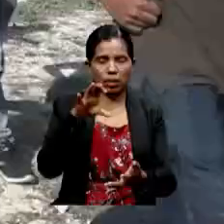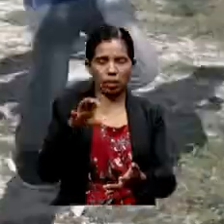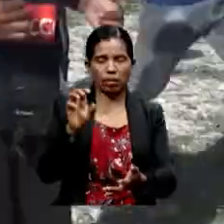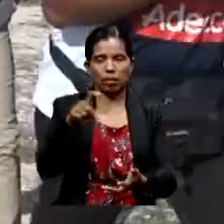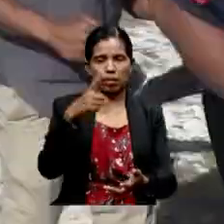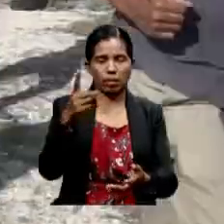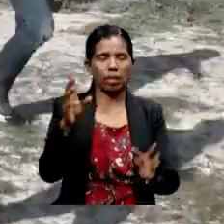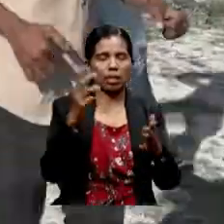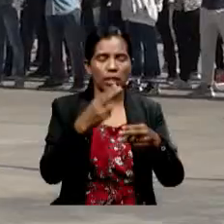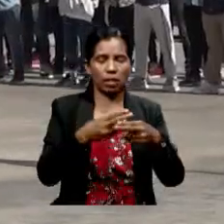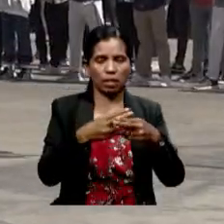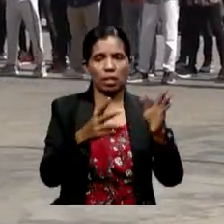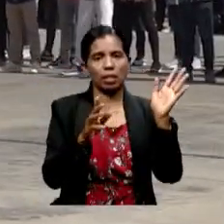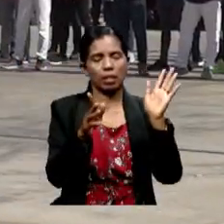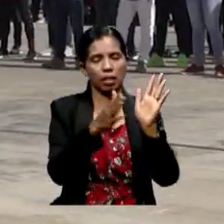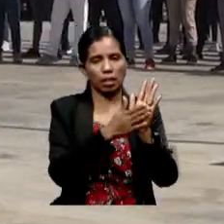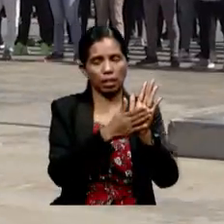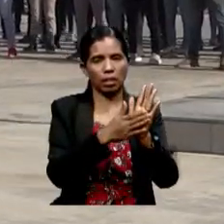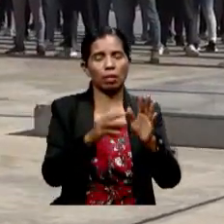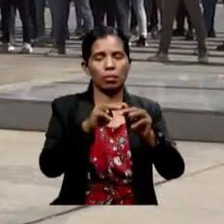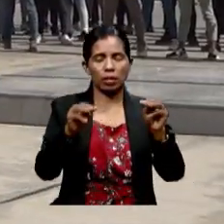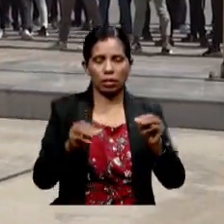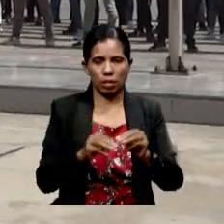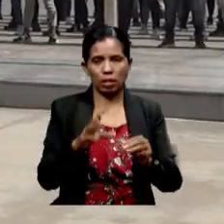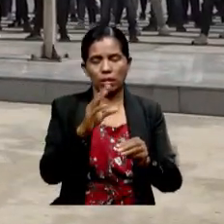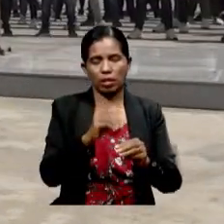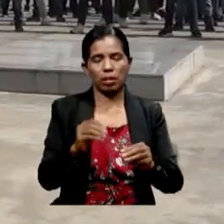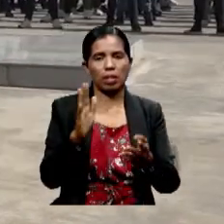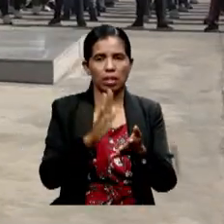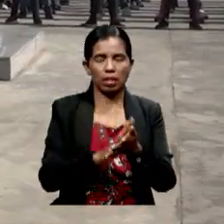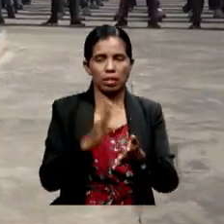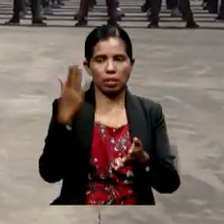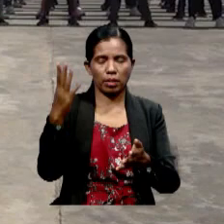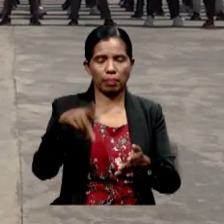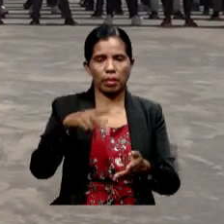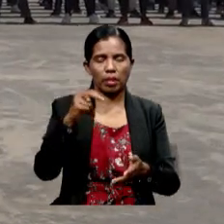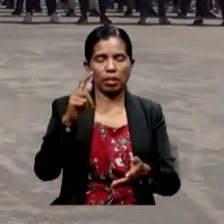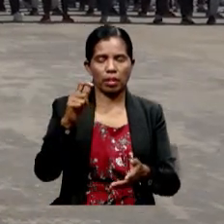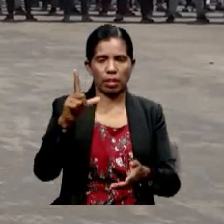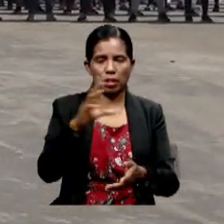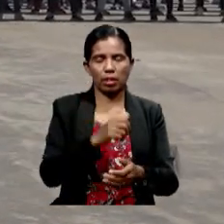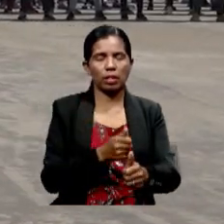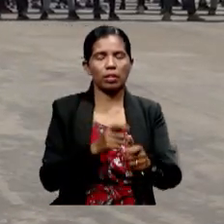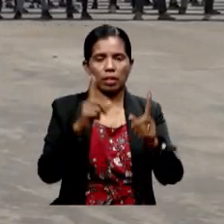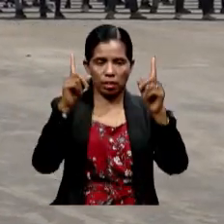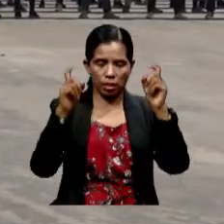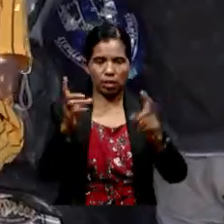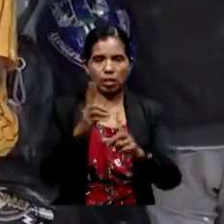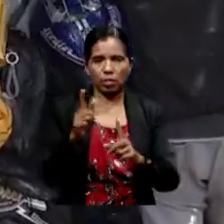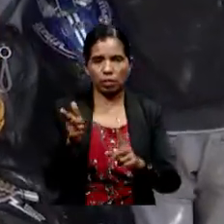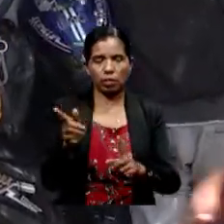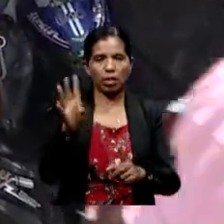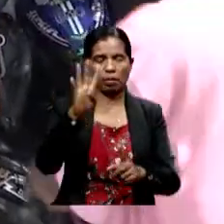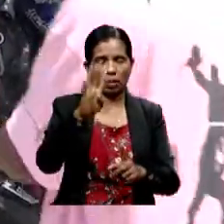naran takasai ona iha munisipio no posto administrativo iha eskuadra penteli posto ida idaknian seituir teste iha lorong rolu resin hat fulan